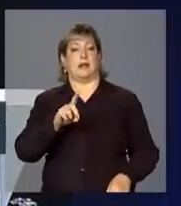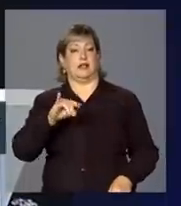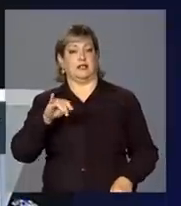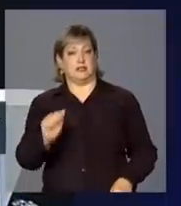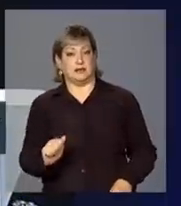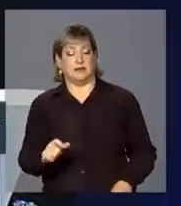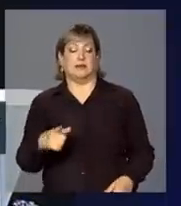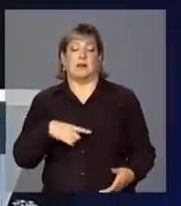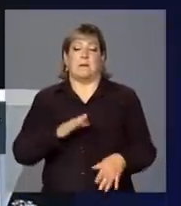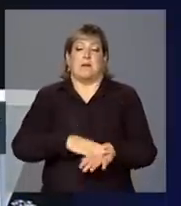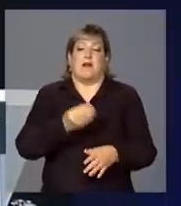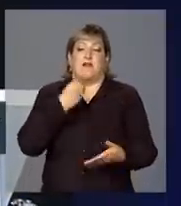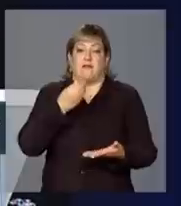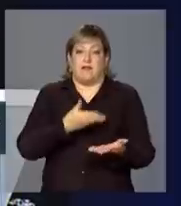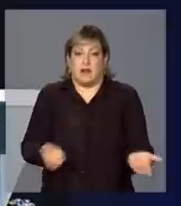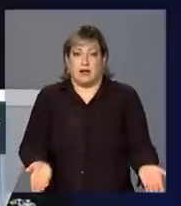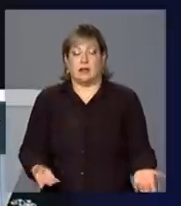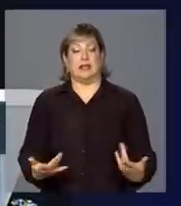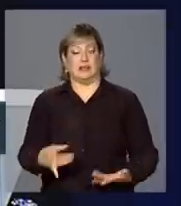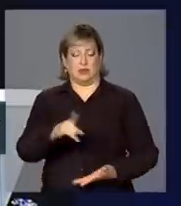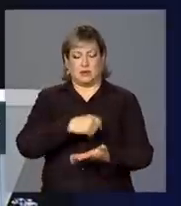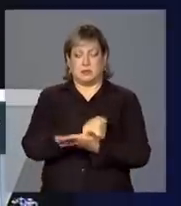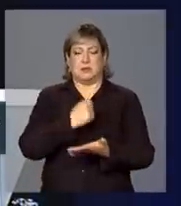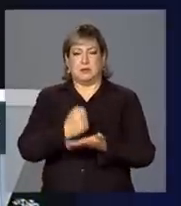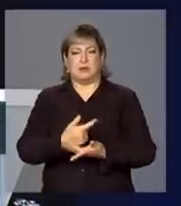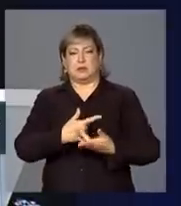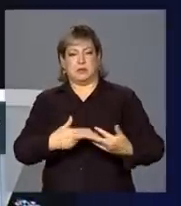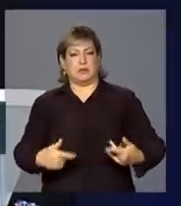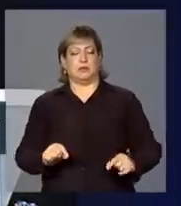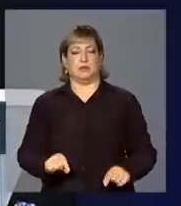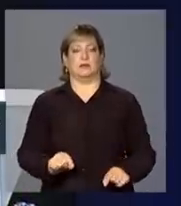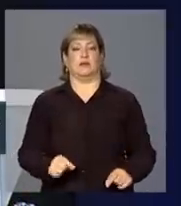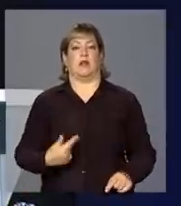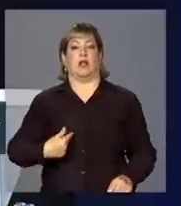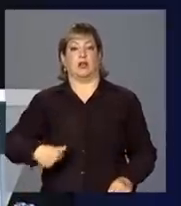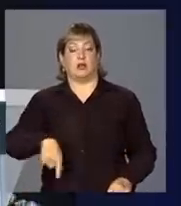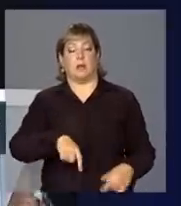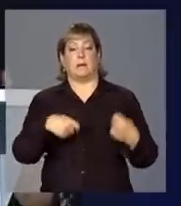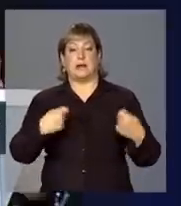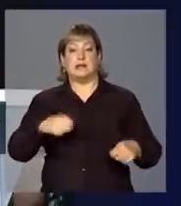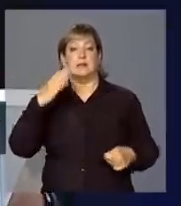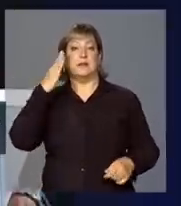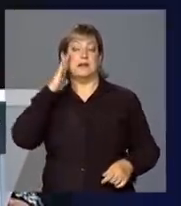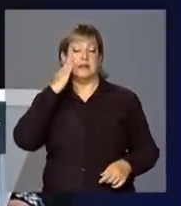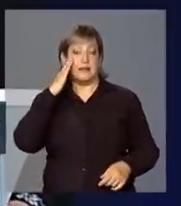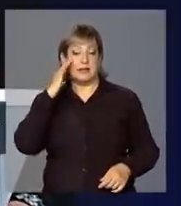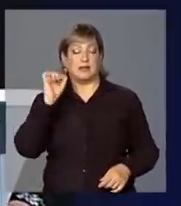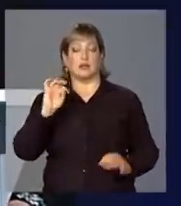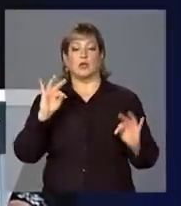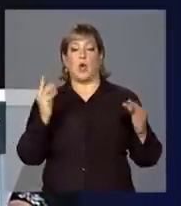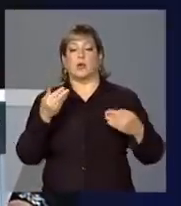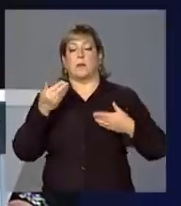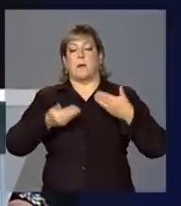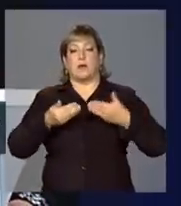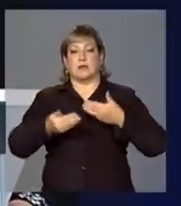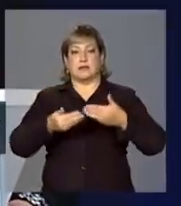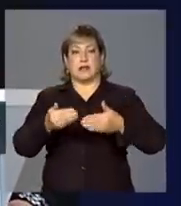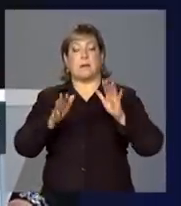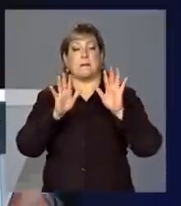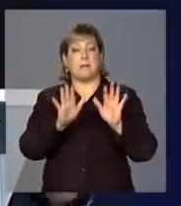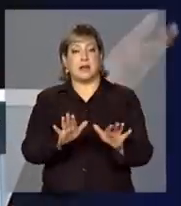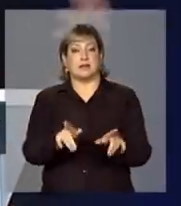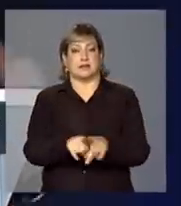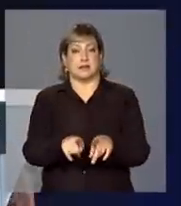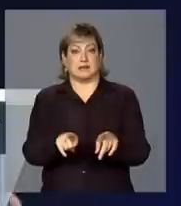E, por burocracia, nós devemos não só entender todos os processos, mas